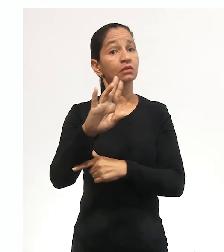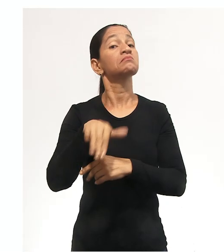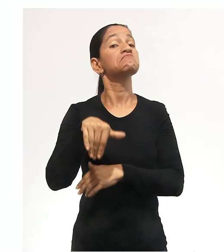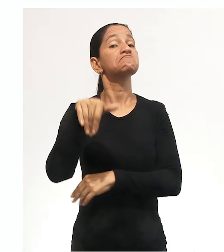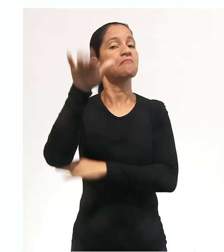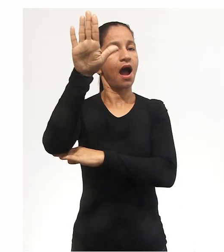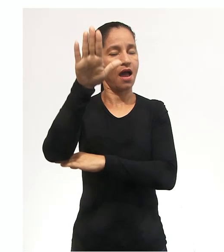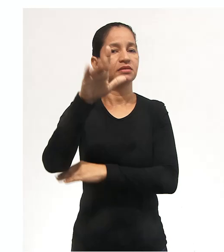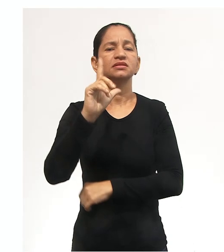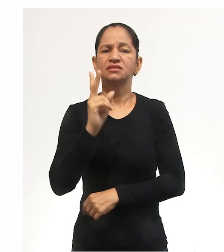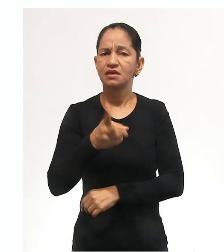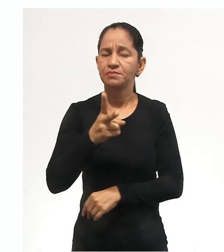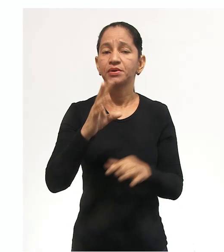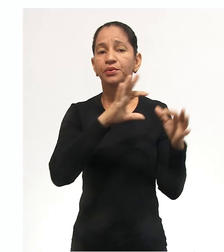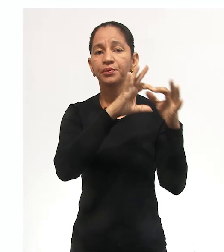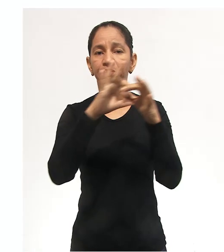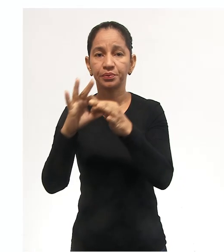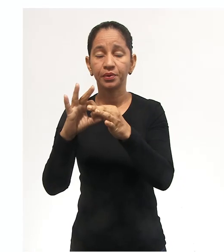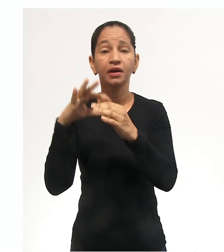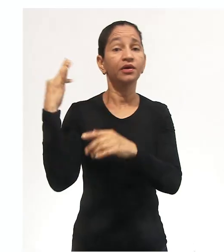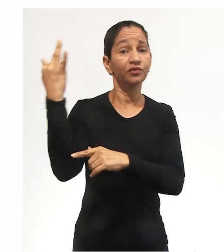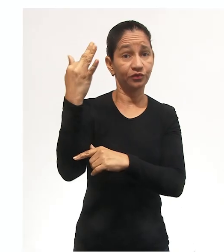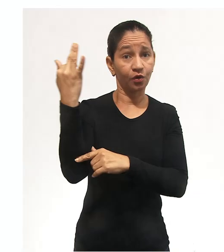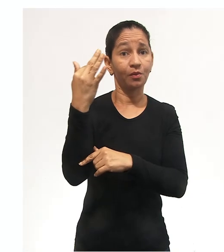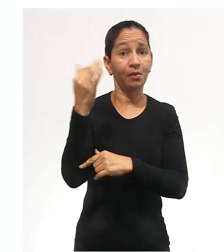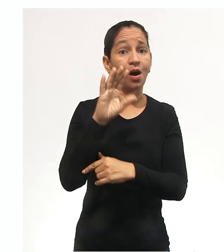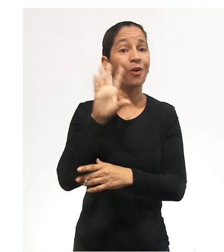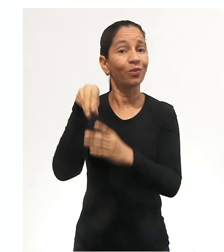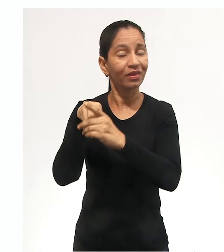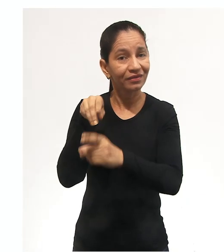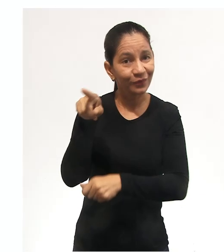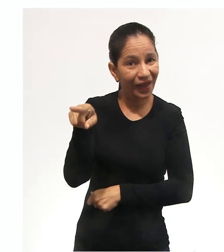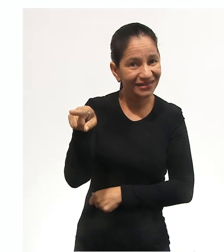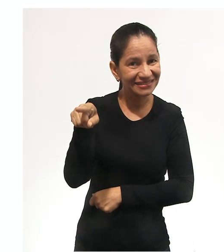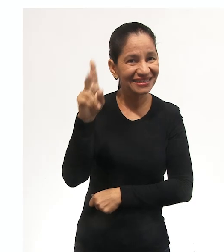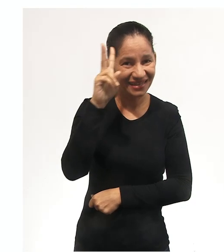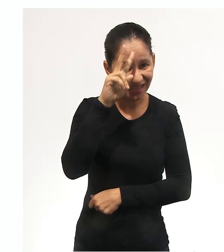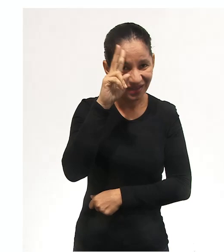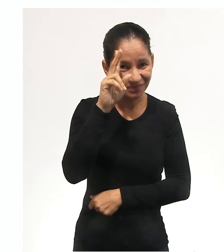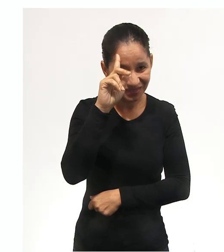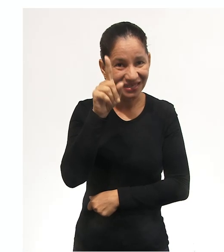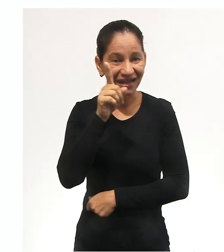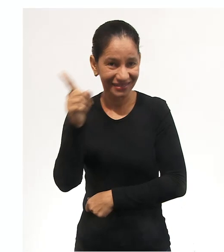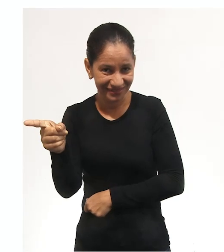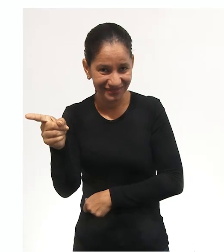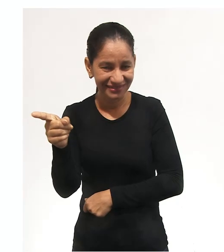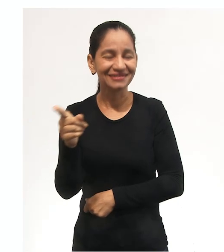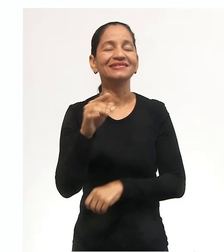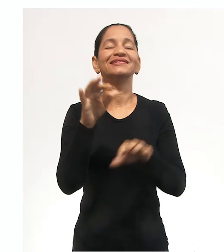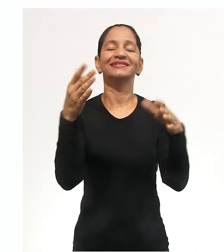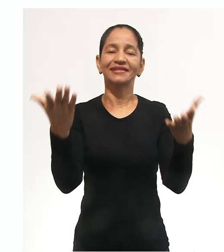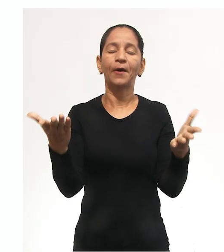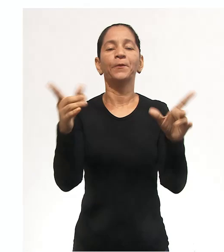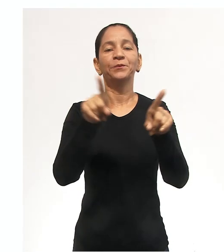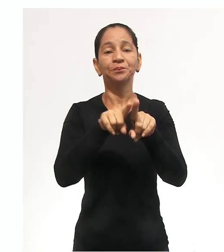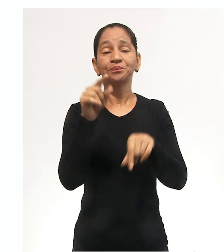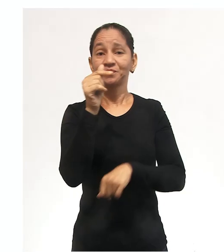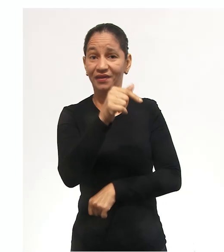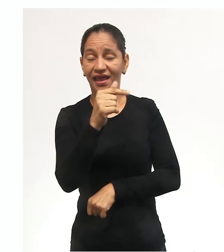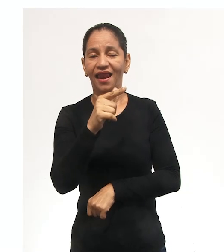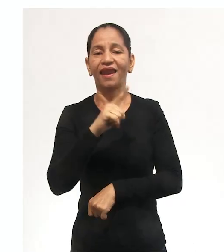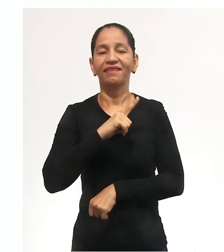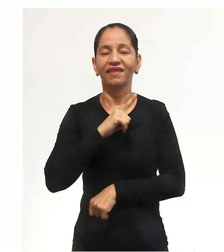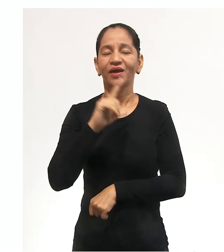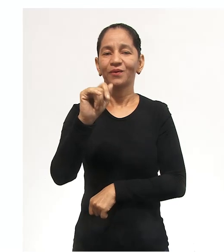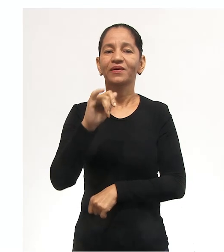como é mais adequada em contextos formais, né? Que eu estava falando, comparando lá com a questão da roupa. Então, contextos